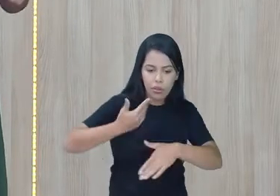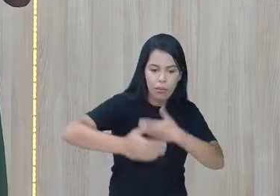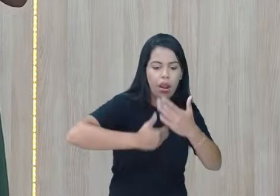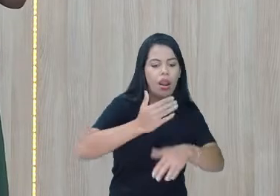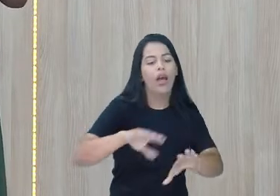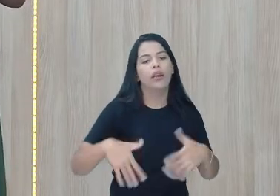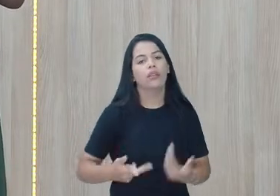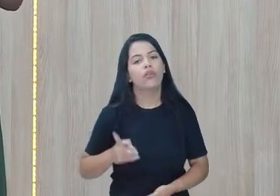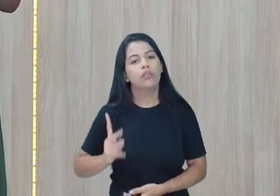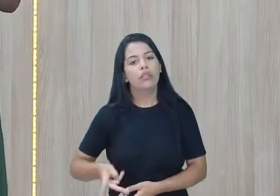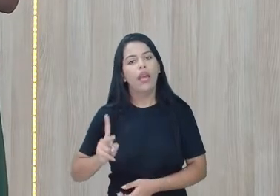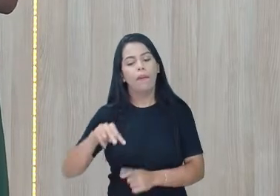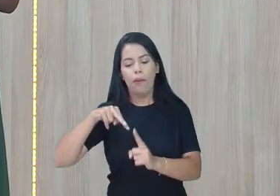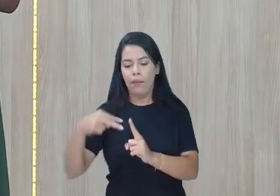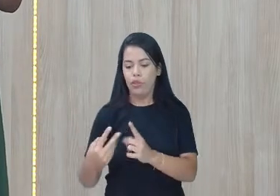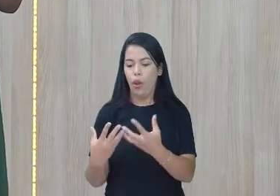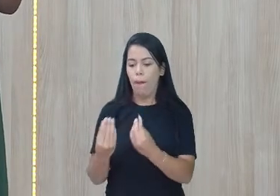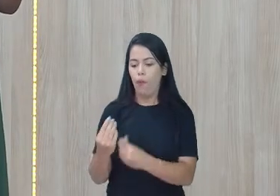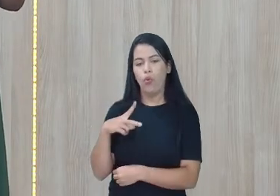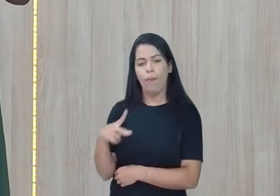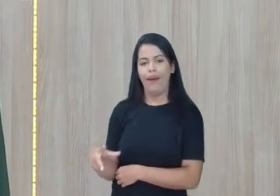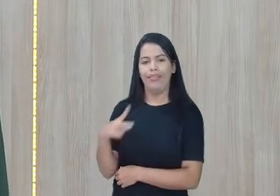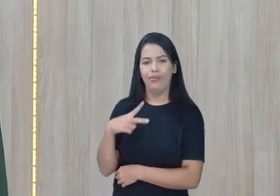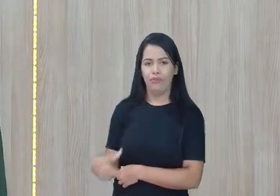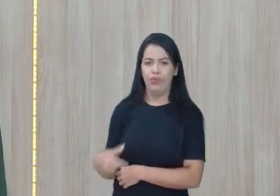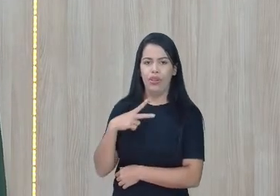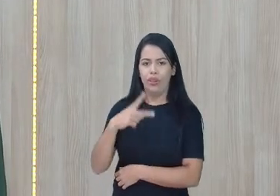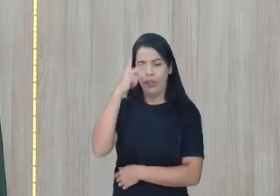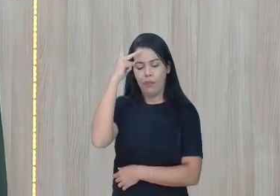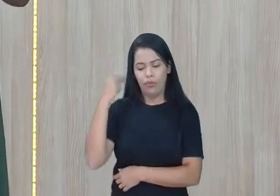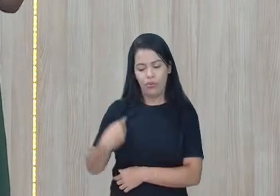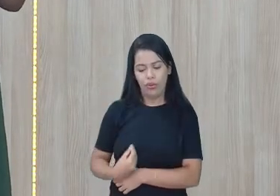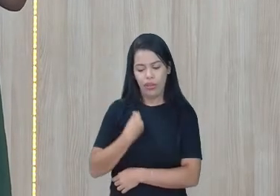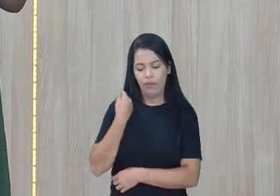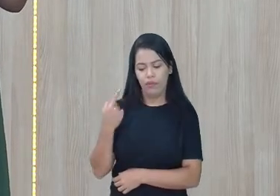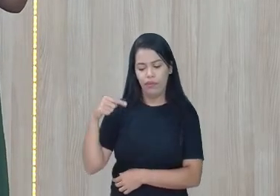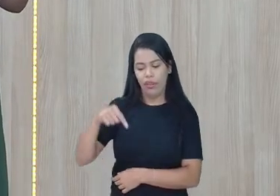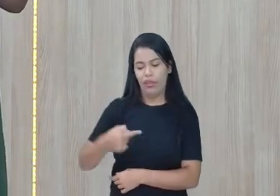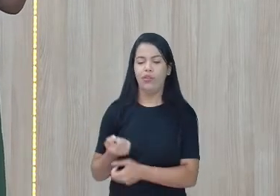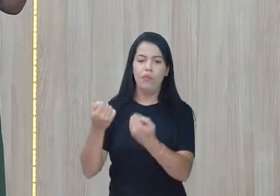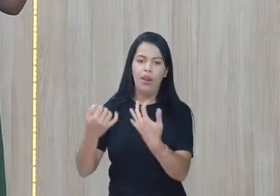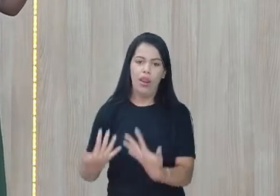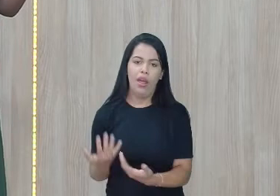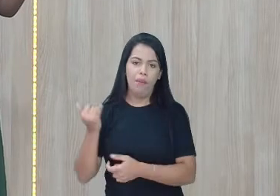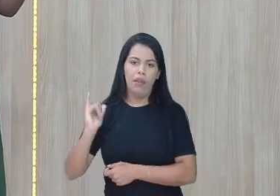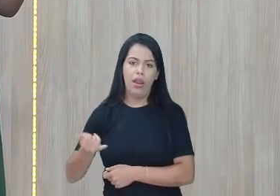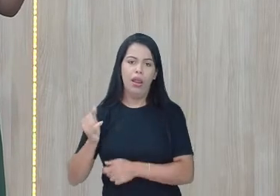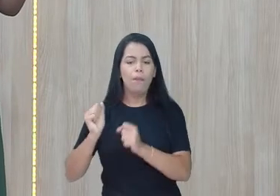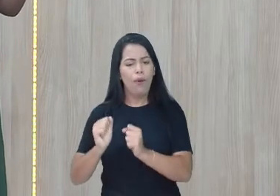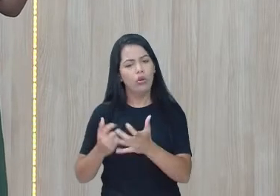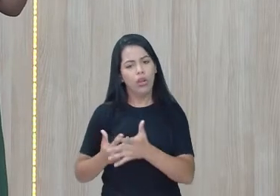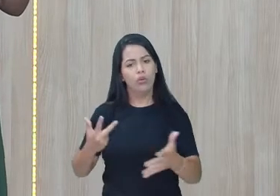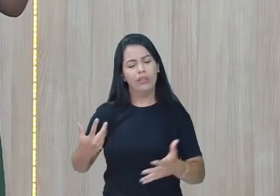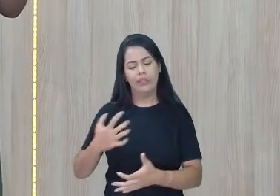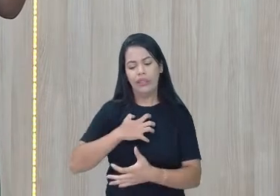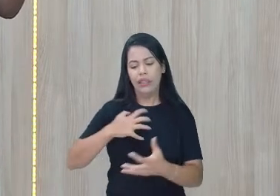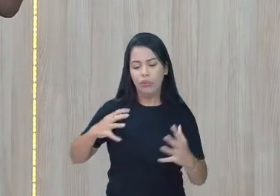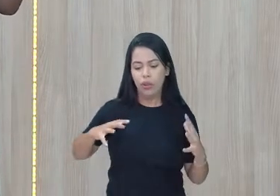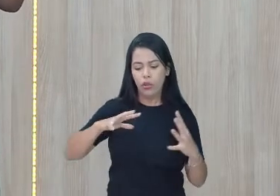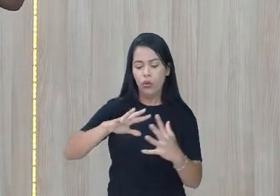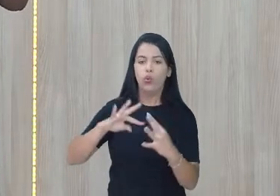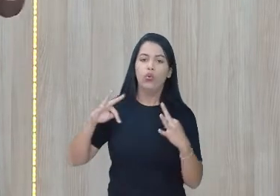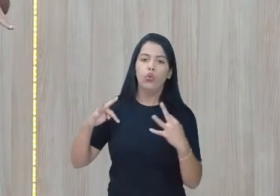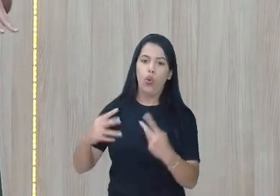é sempre do ponto de vista muito pessoal daquela pessoa que está vivendo aquele fato. Pode ser que o sentimento coletivo seja diferente